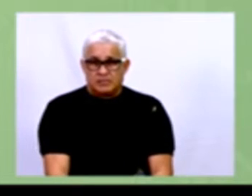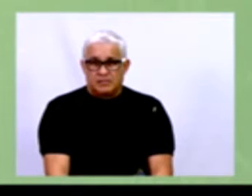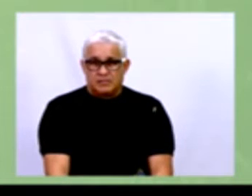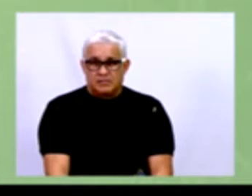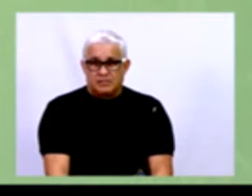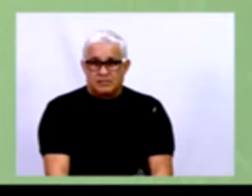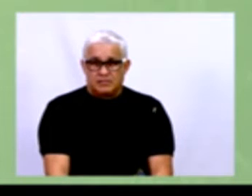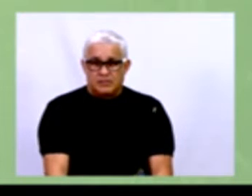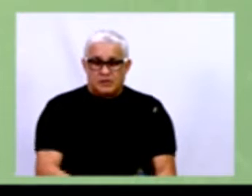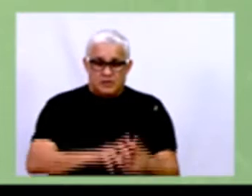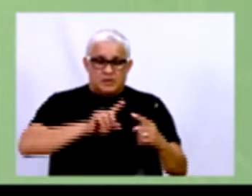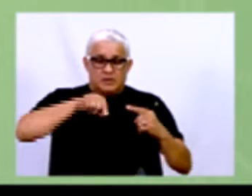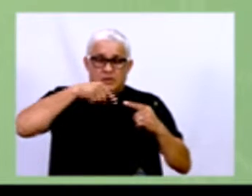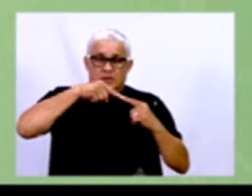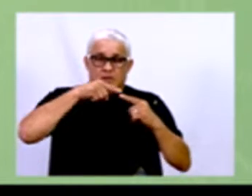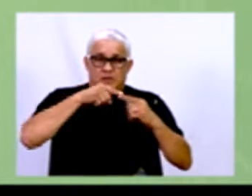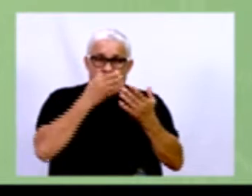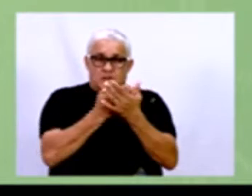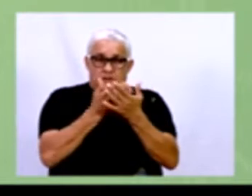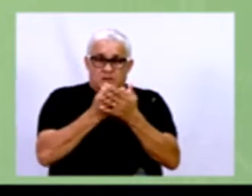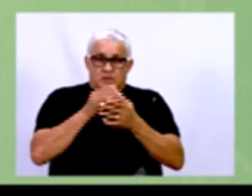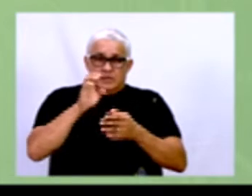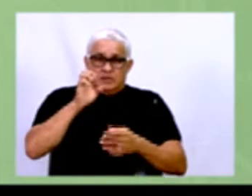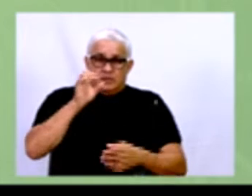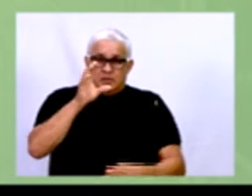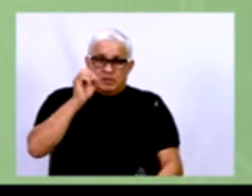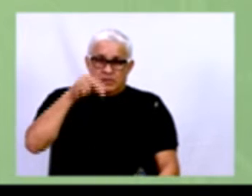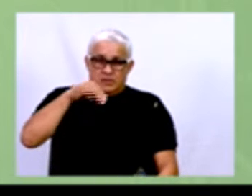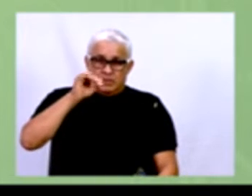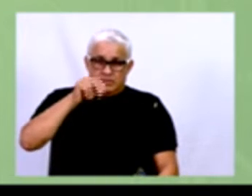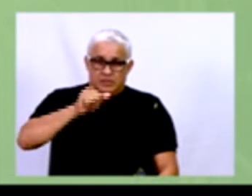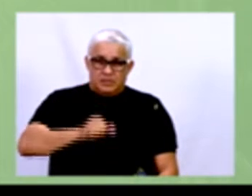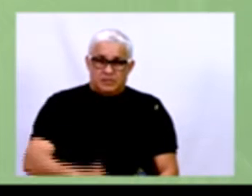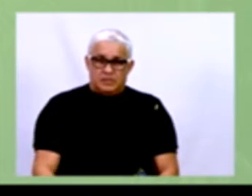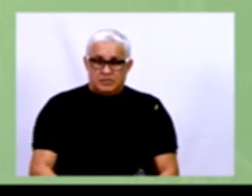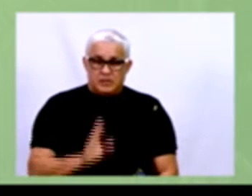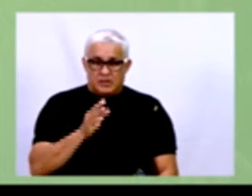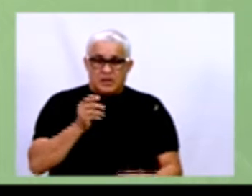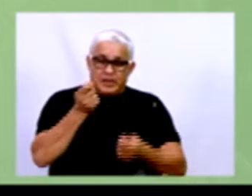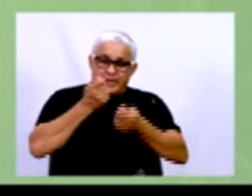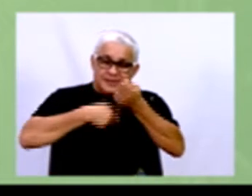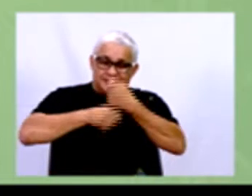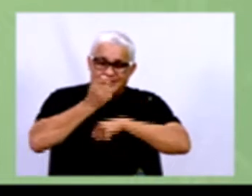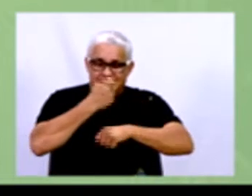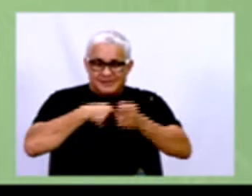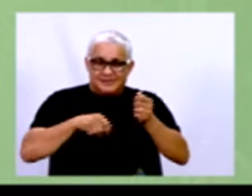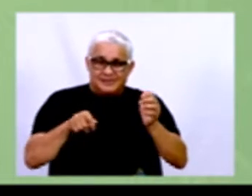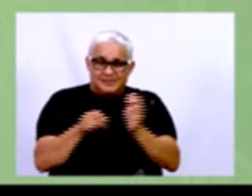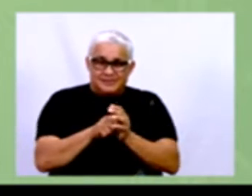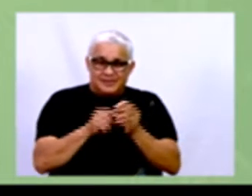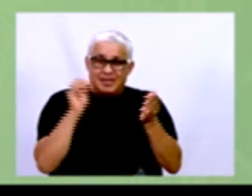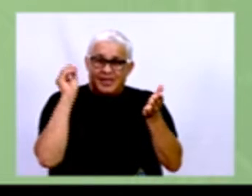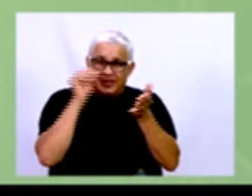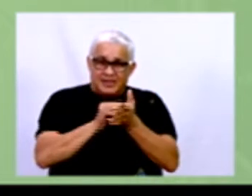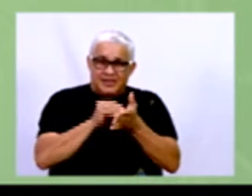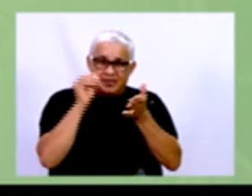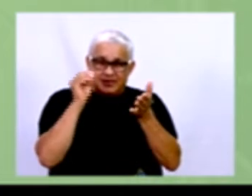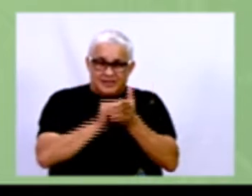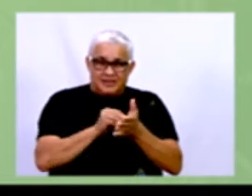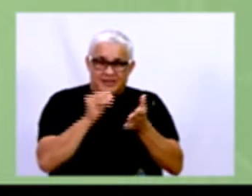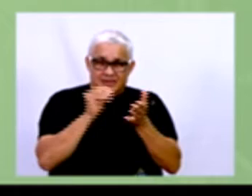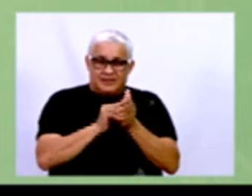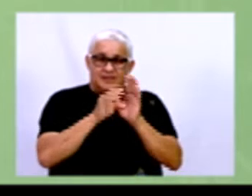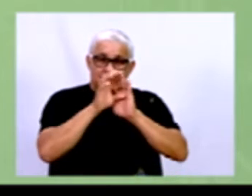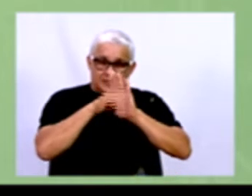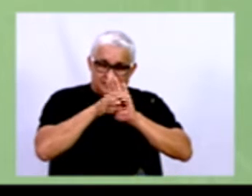o objeto de estudo da economia, como já foi dito, é a administração dessa escassez. Esse é um